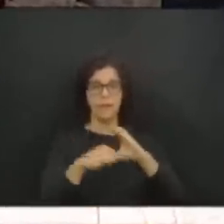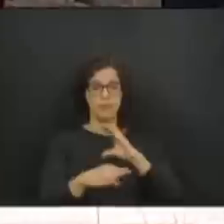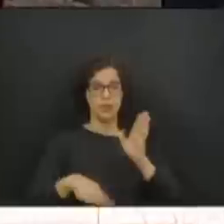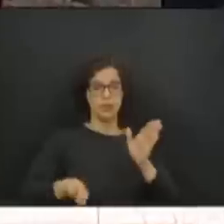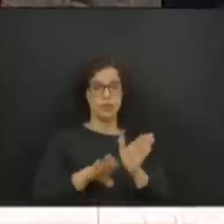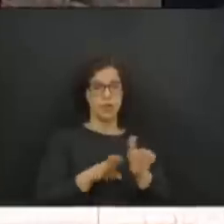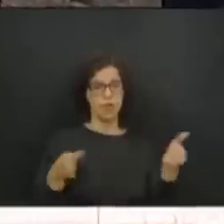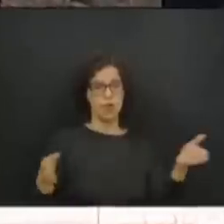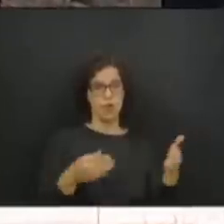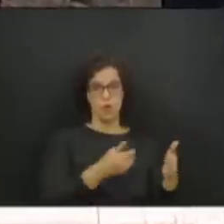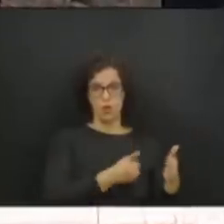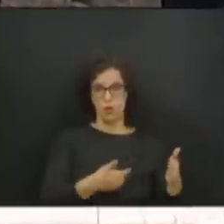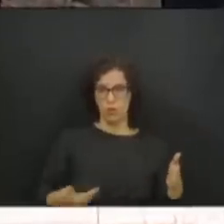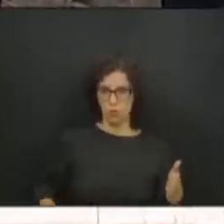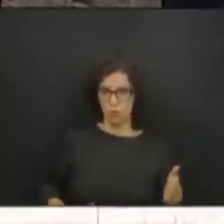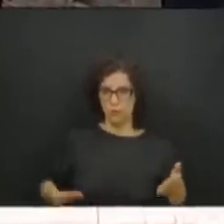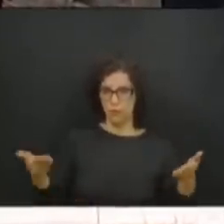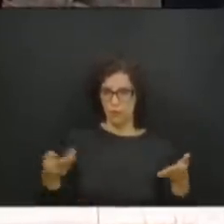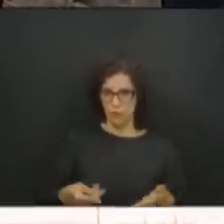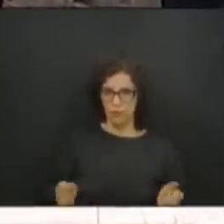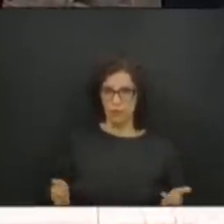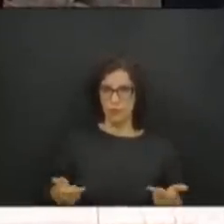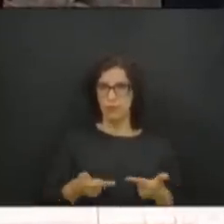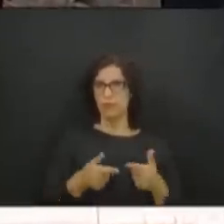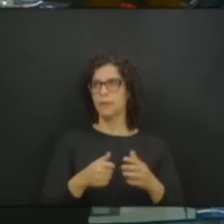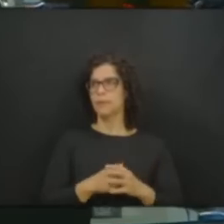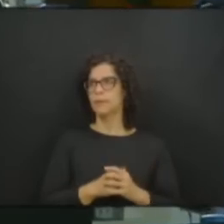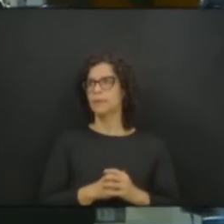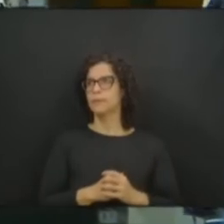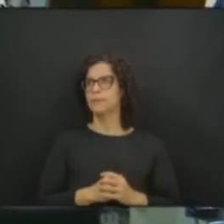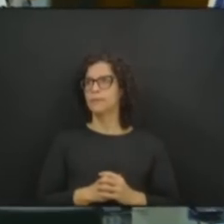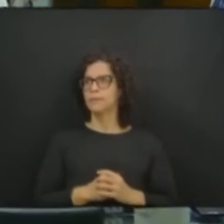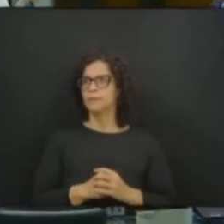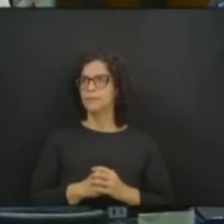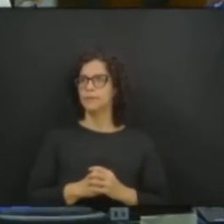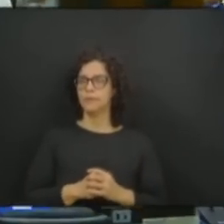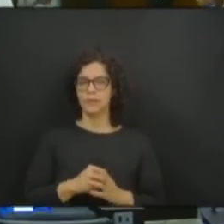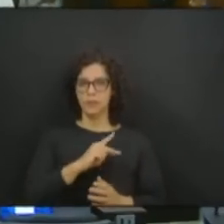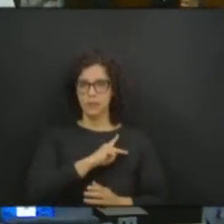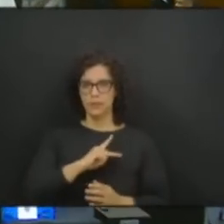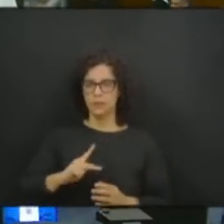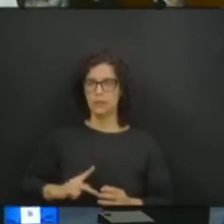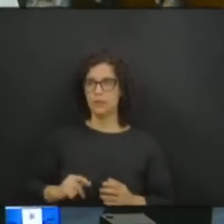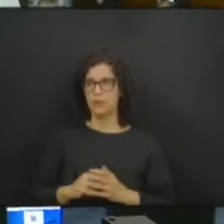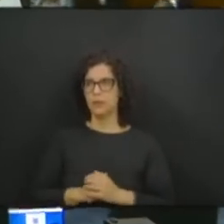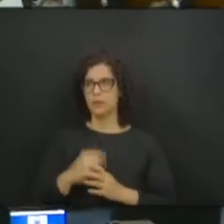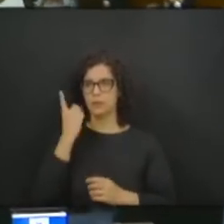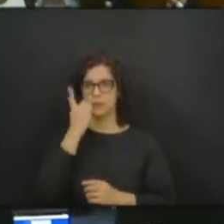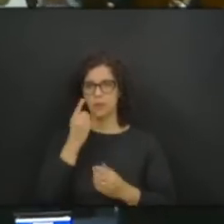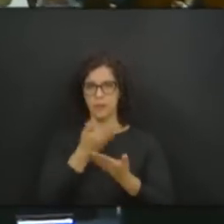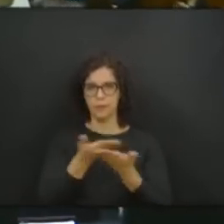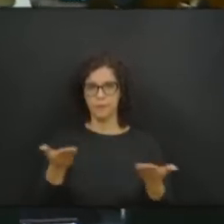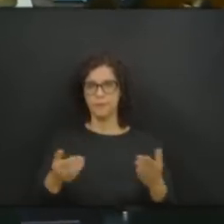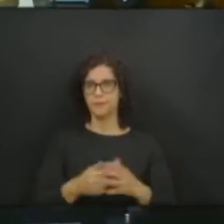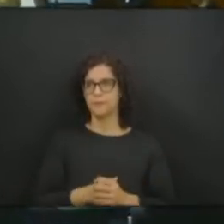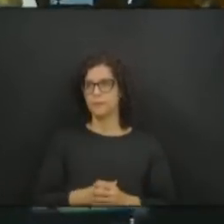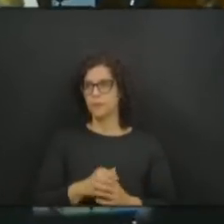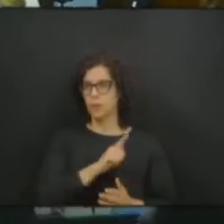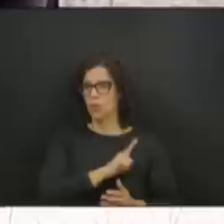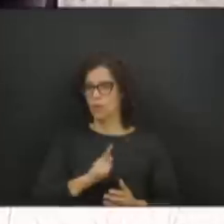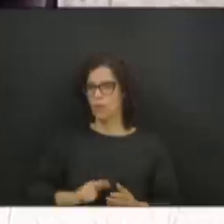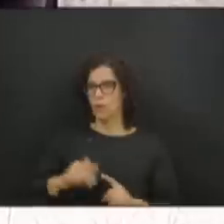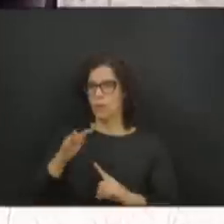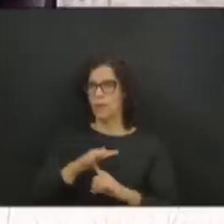mensagem do governo que acaba de chegar a casa o senhor presidente senhoras deputadas e deputados o